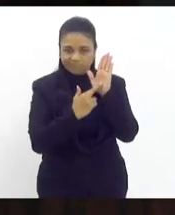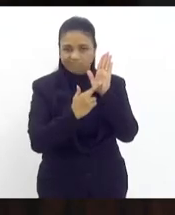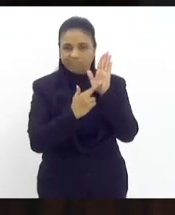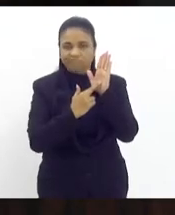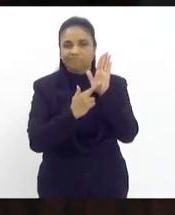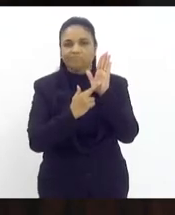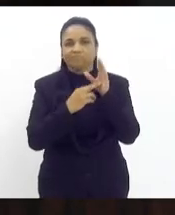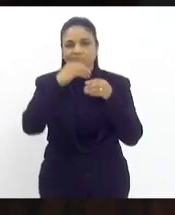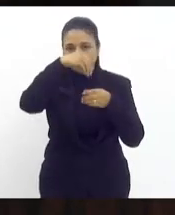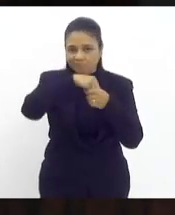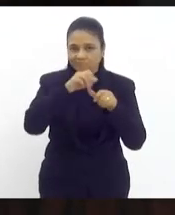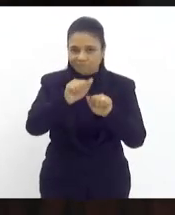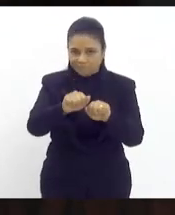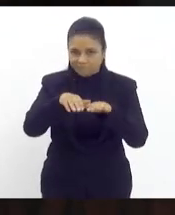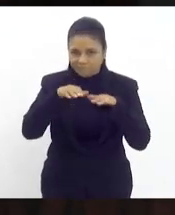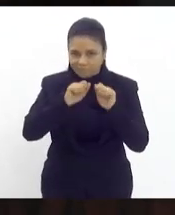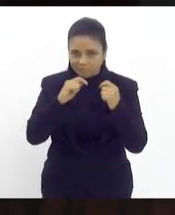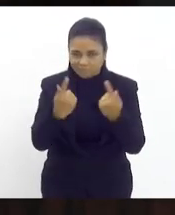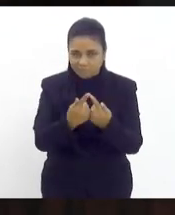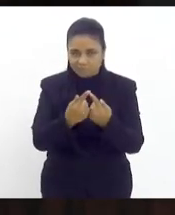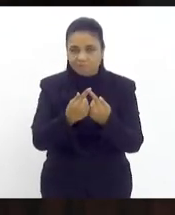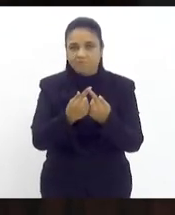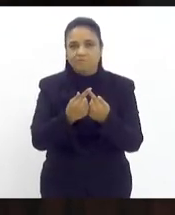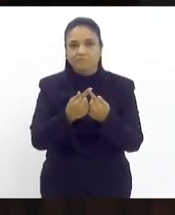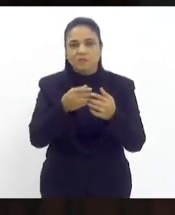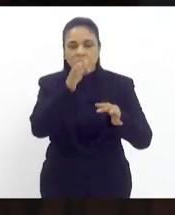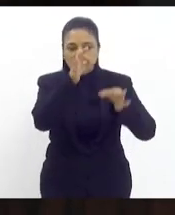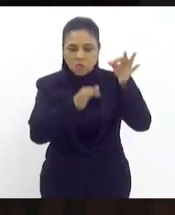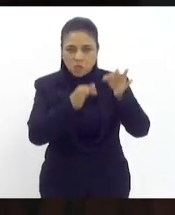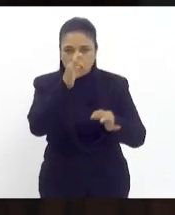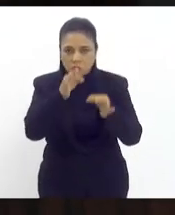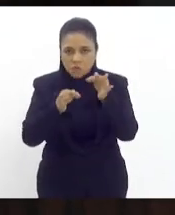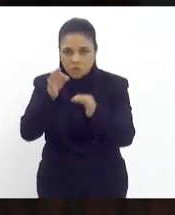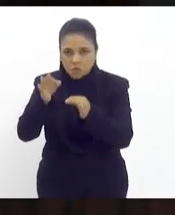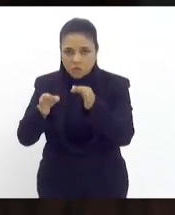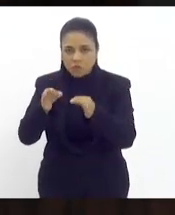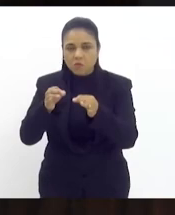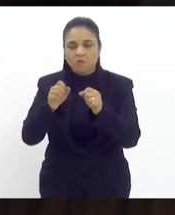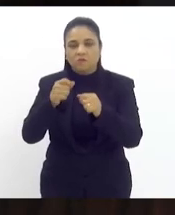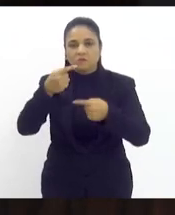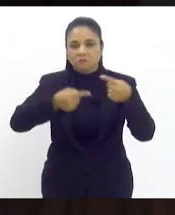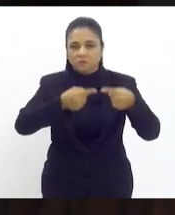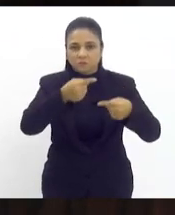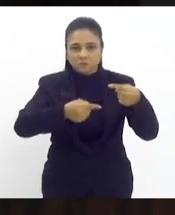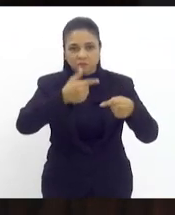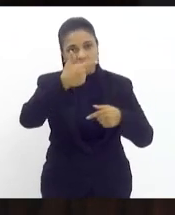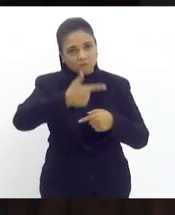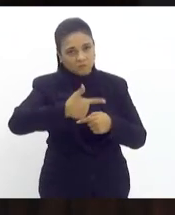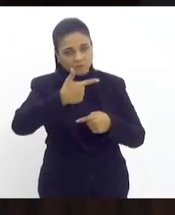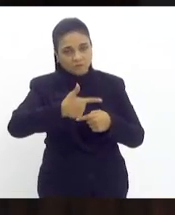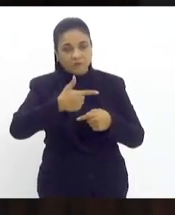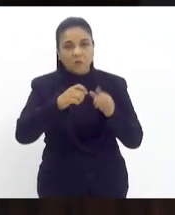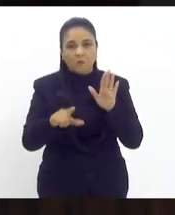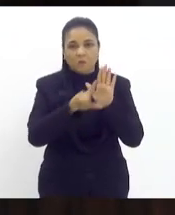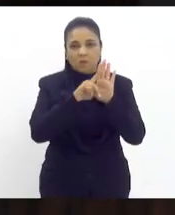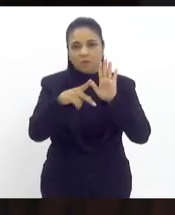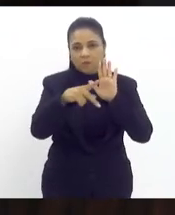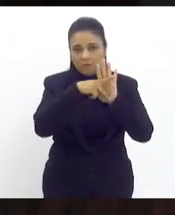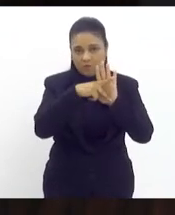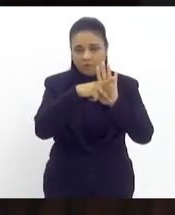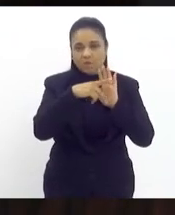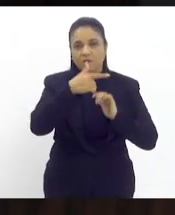entre a mitação ordinária em votação em segunda discussão projeto de lei